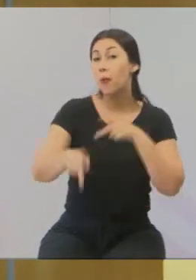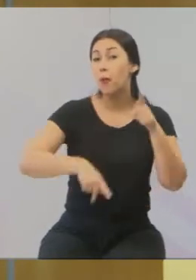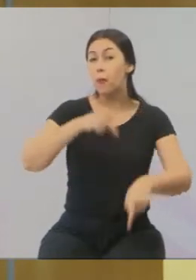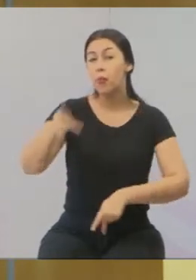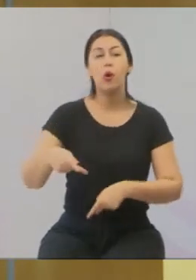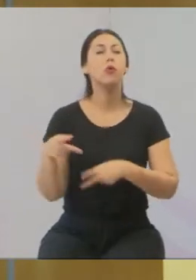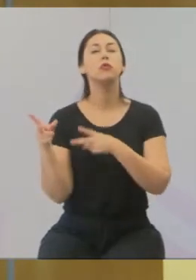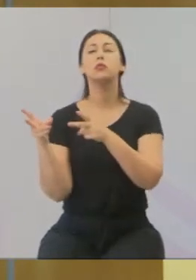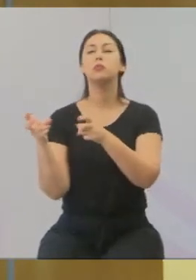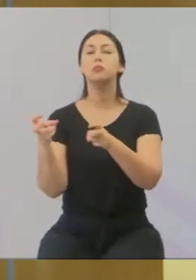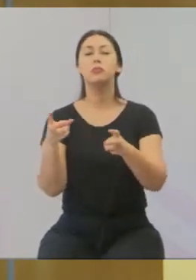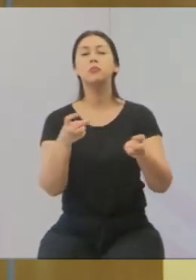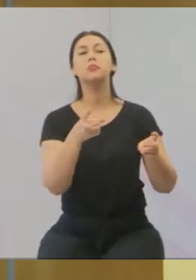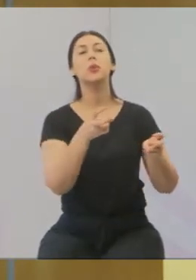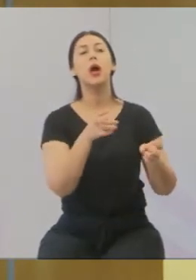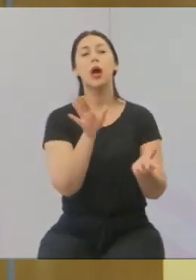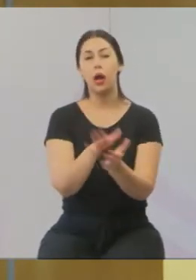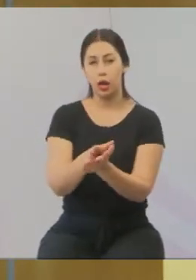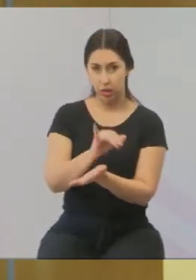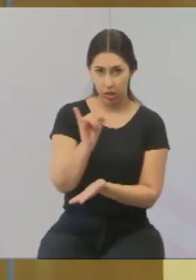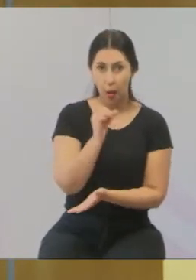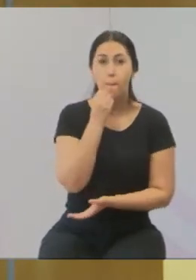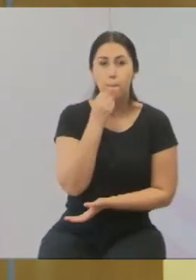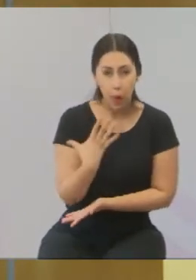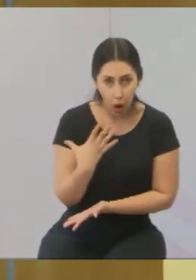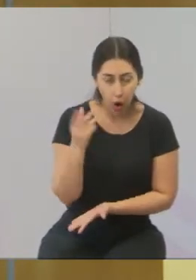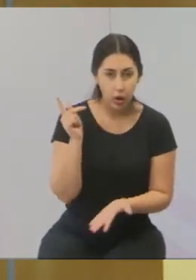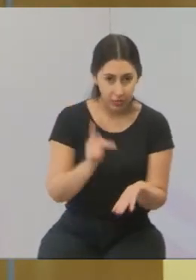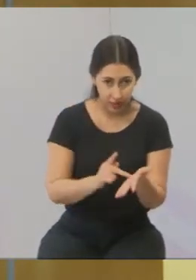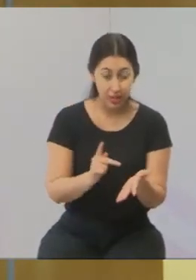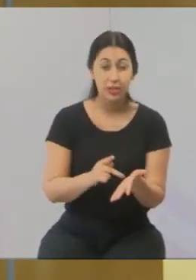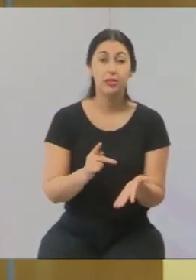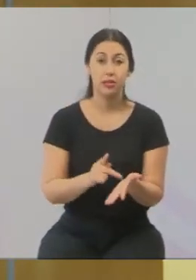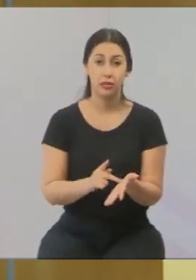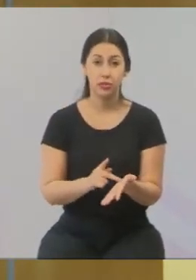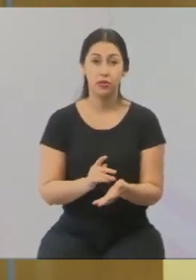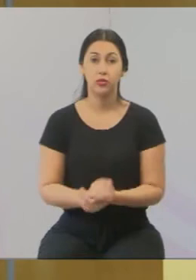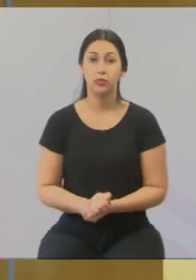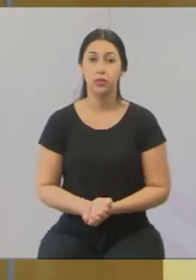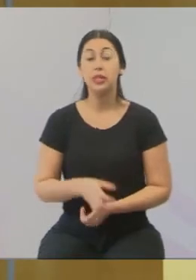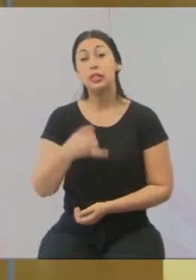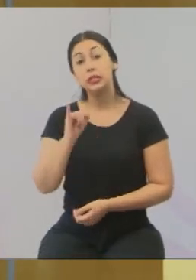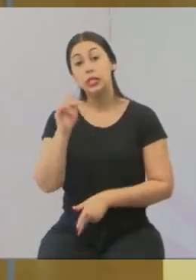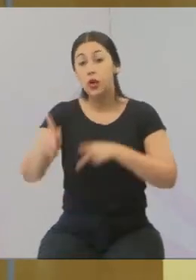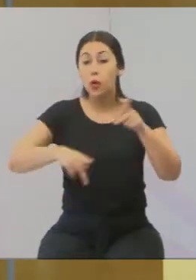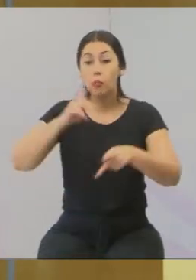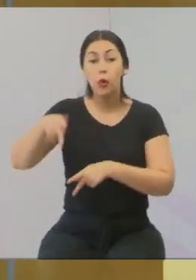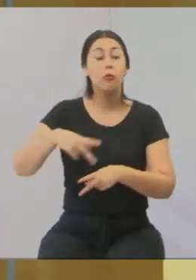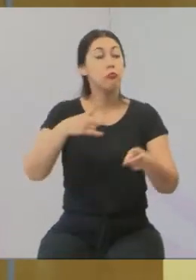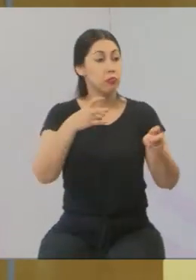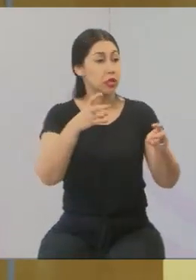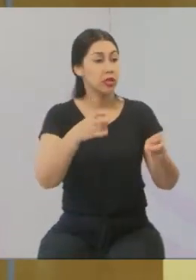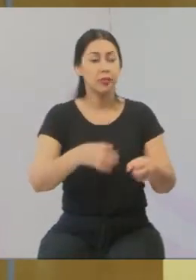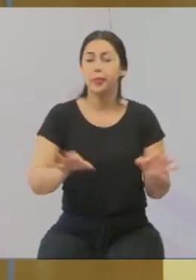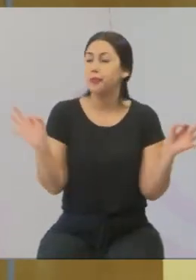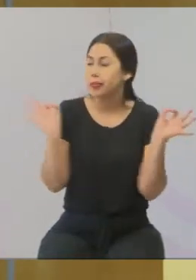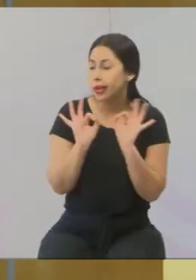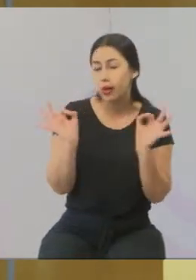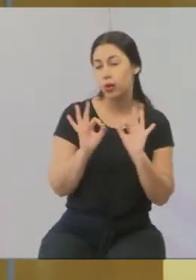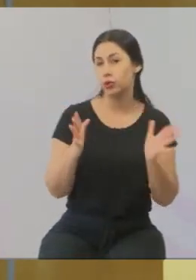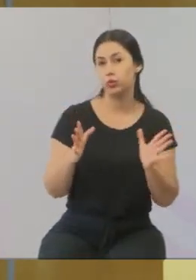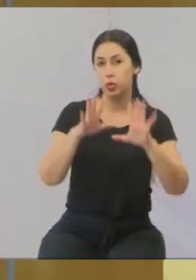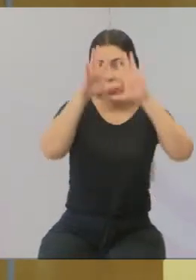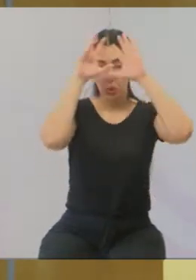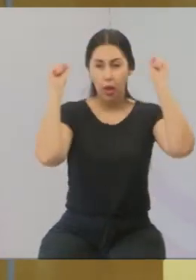enxerga se de fato a cidade está boa. Se a população enxergar que está boa, ótimo. Não é o Tribunal